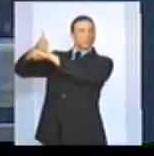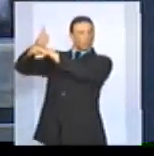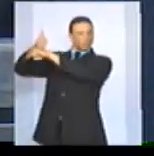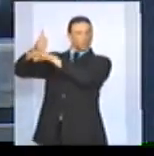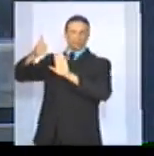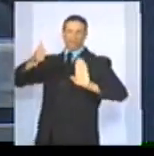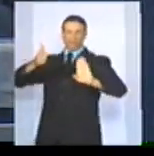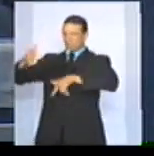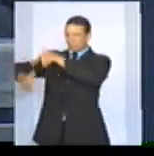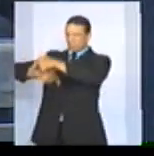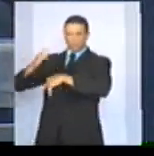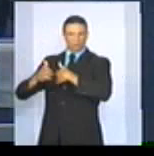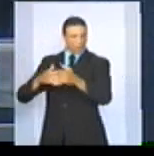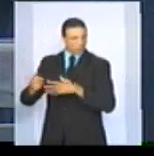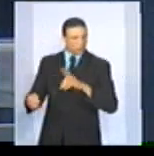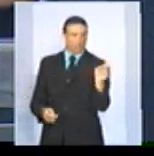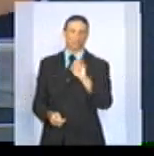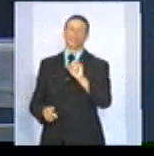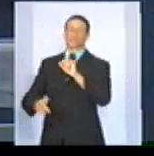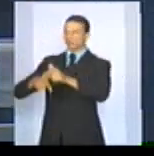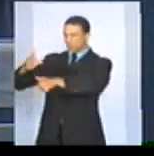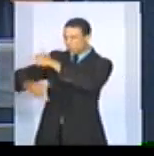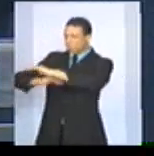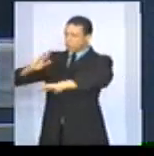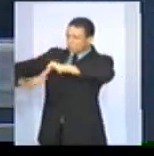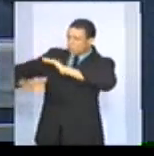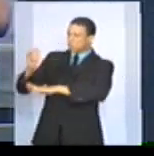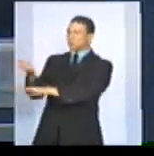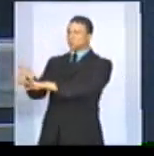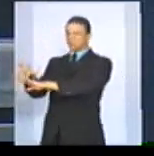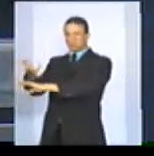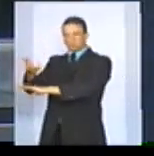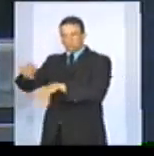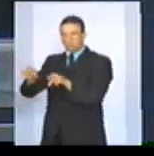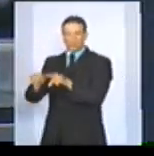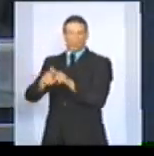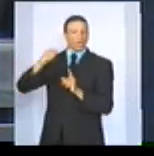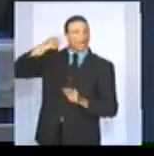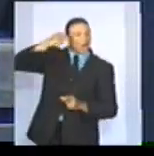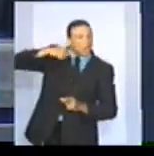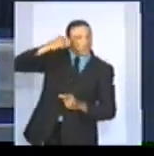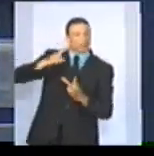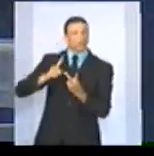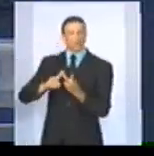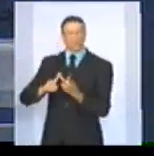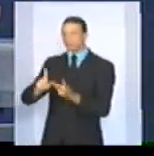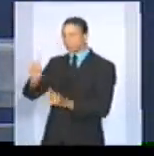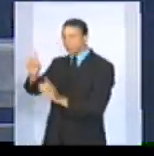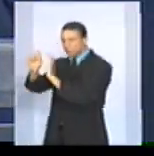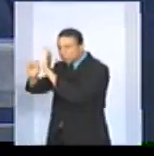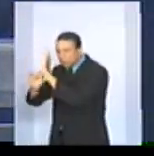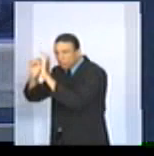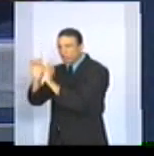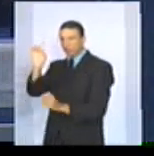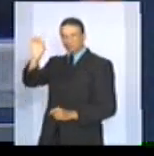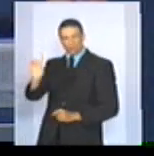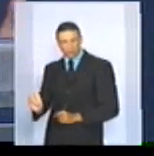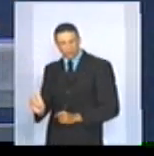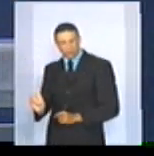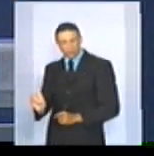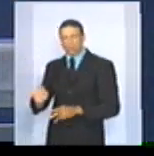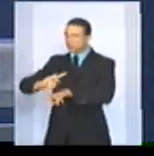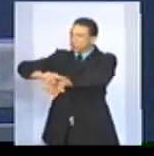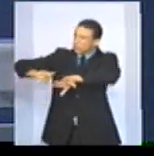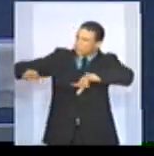sim Mas queremos os mais qualificados vai criar assim mais possibilidade de ter mais atores mais direto então isso tudo vai impactar em toda